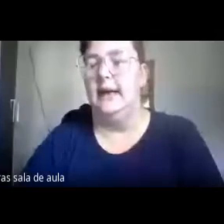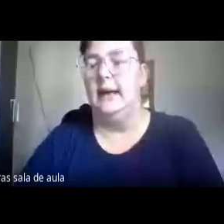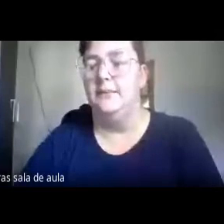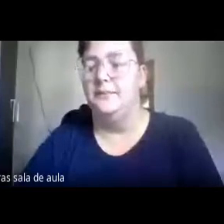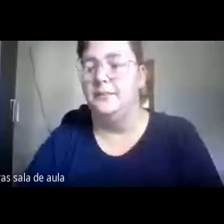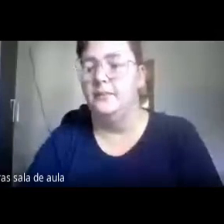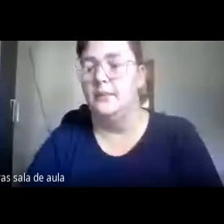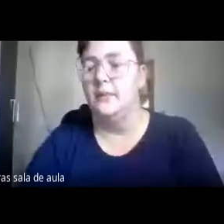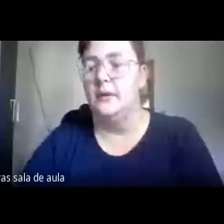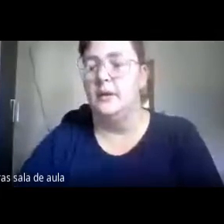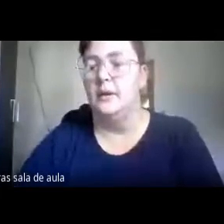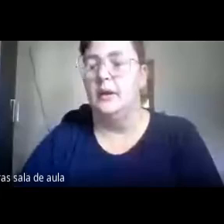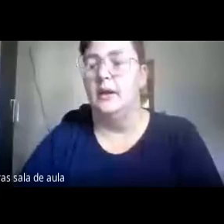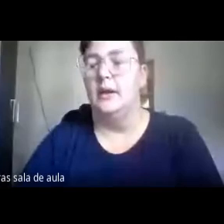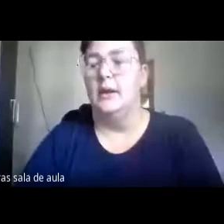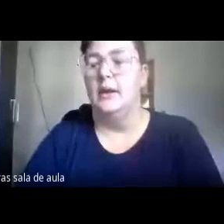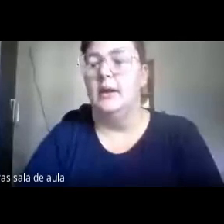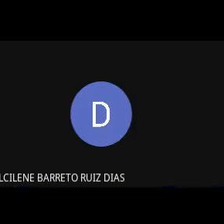Tá?